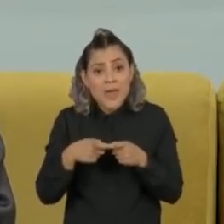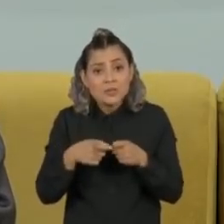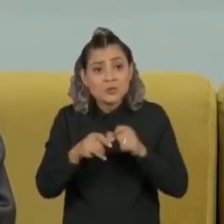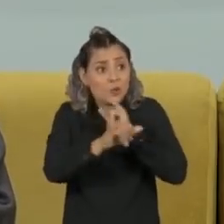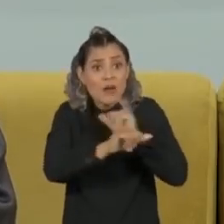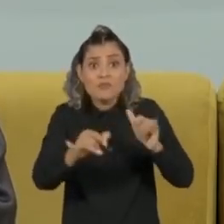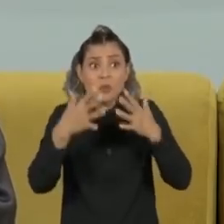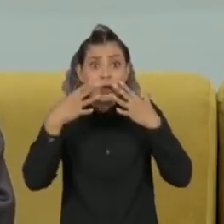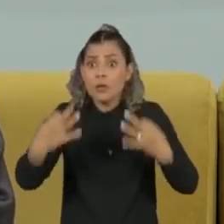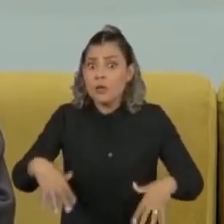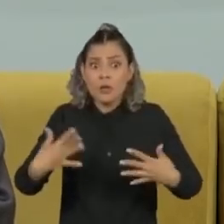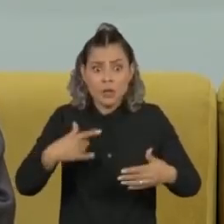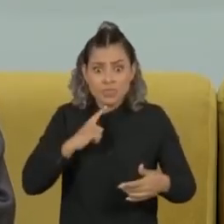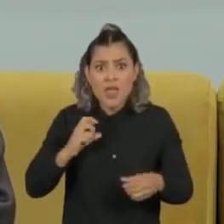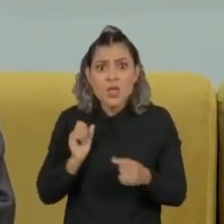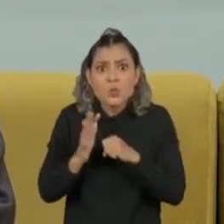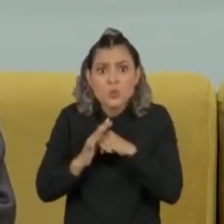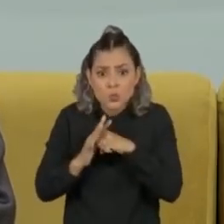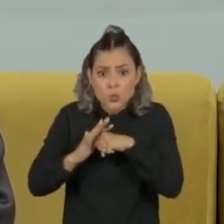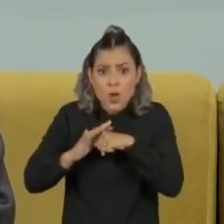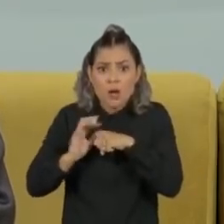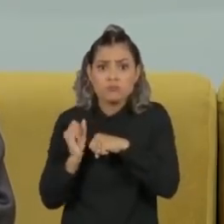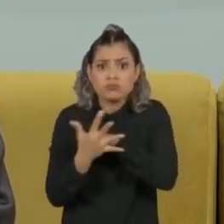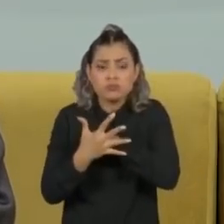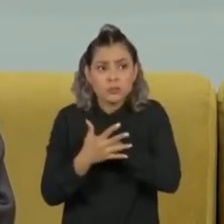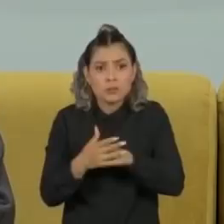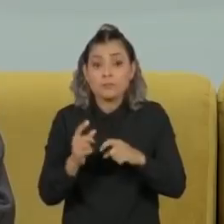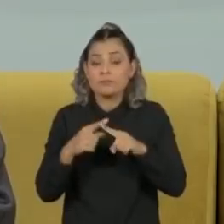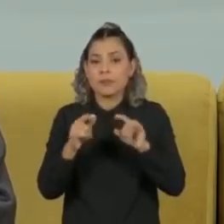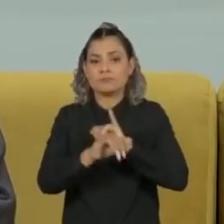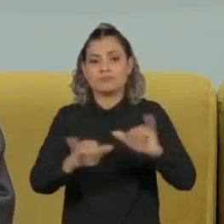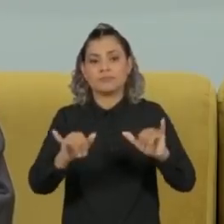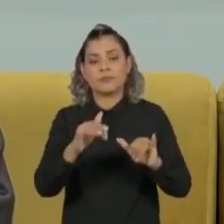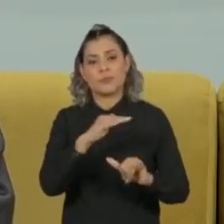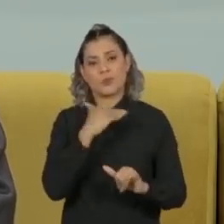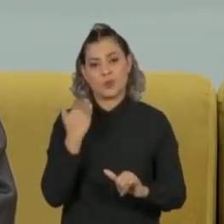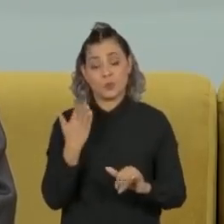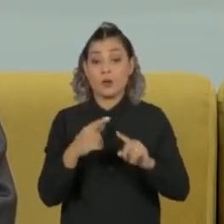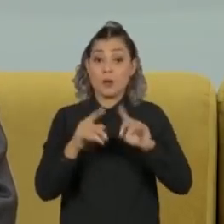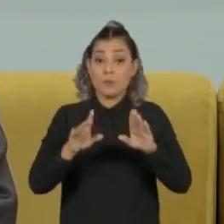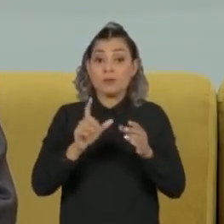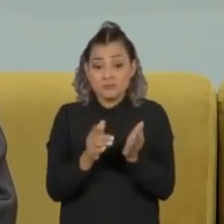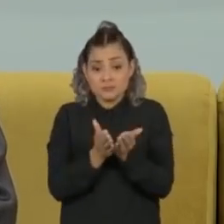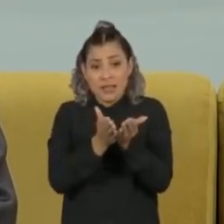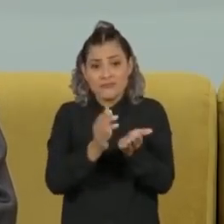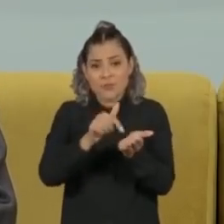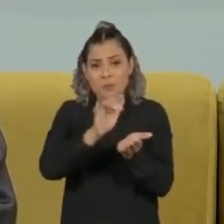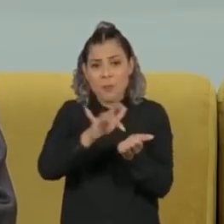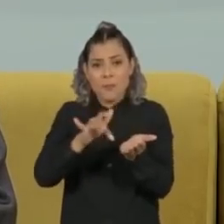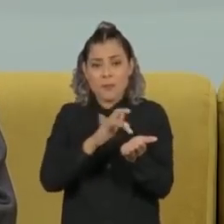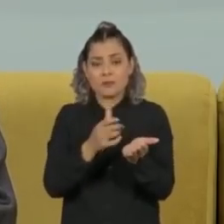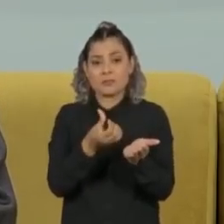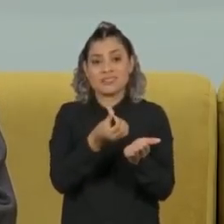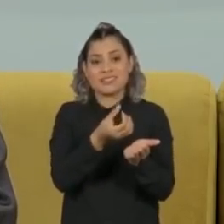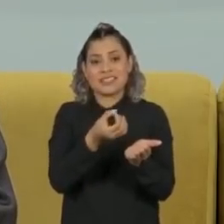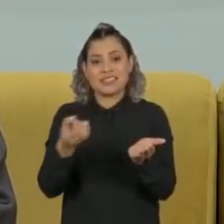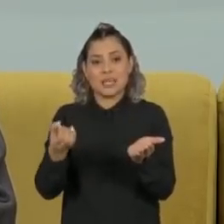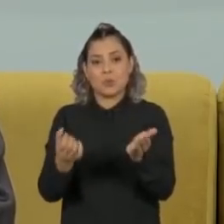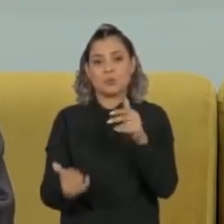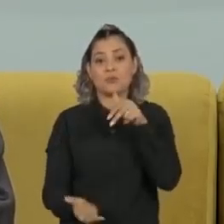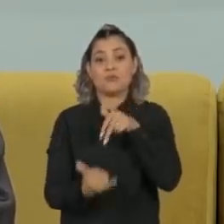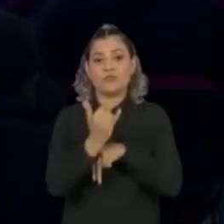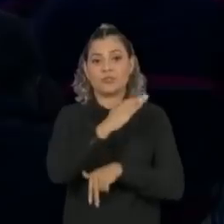primeiro alerta para o coronavírus. Nos navios de cruzeiro aumentam os casos de contaminação e já passa de 600 o número de